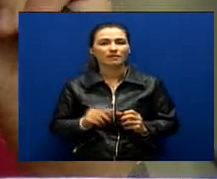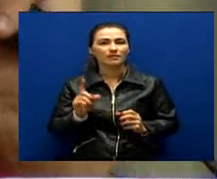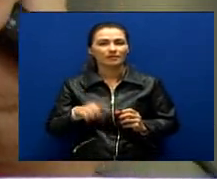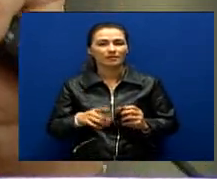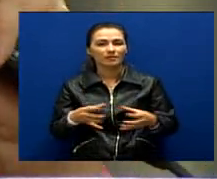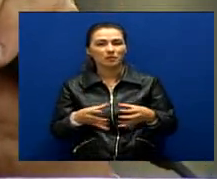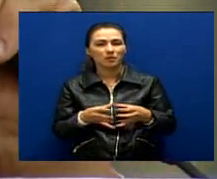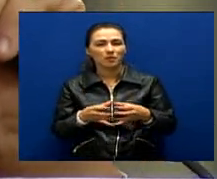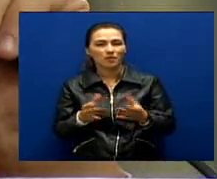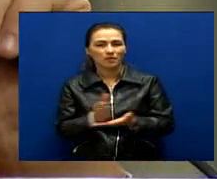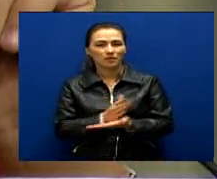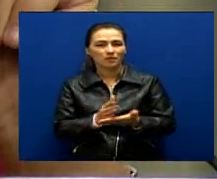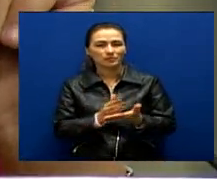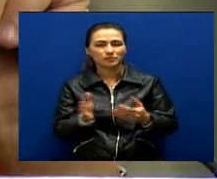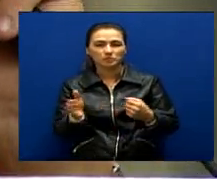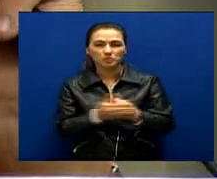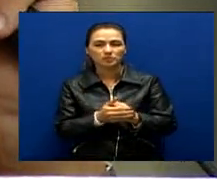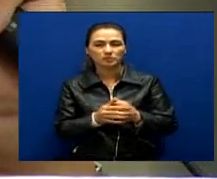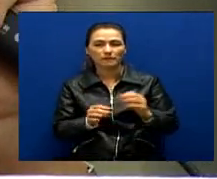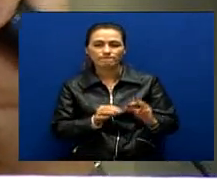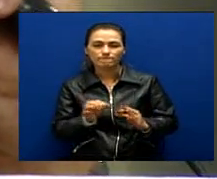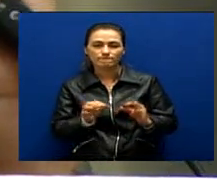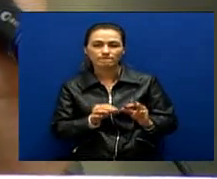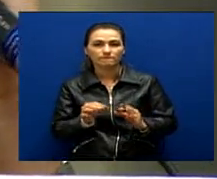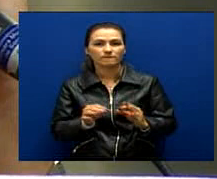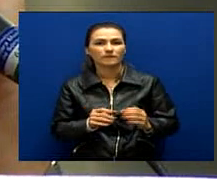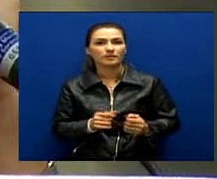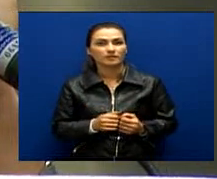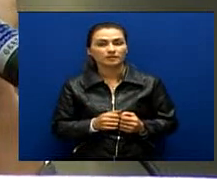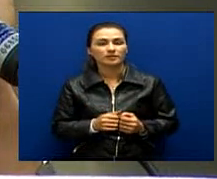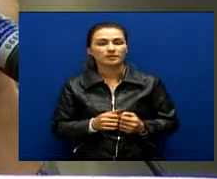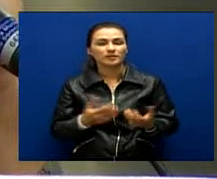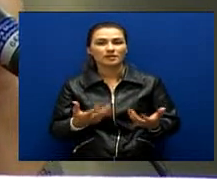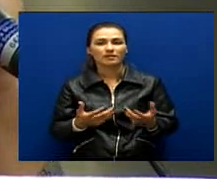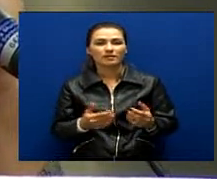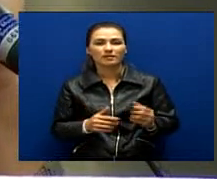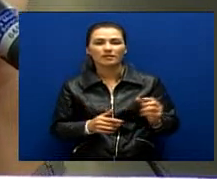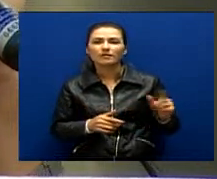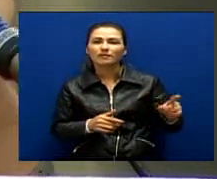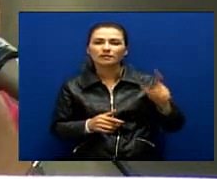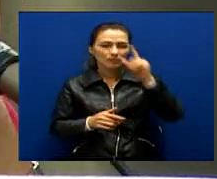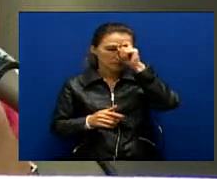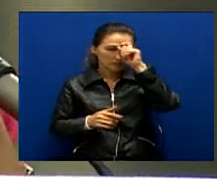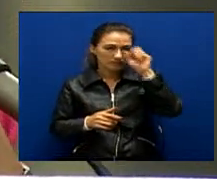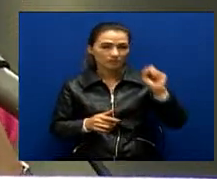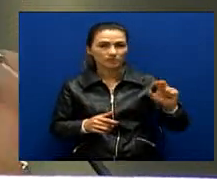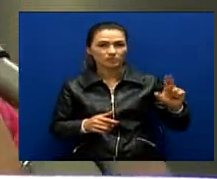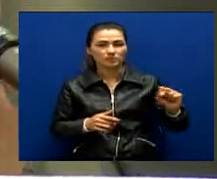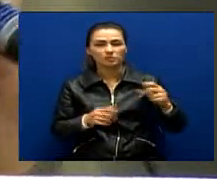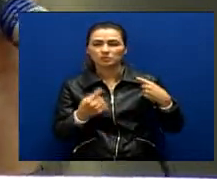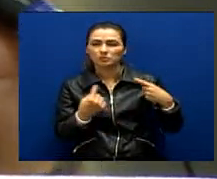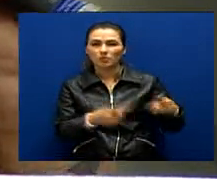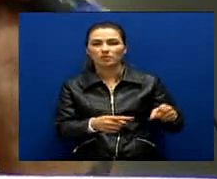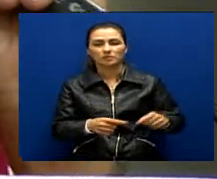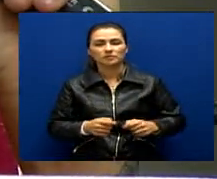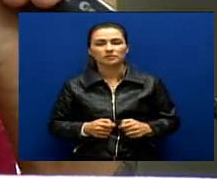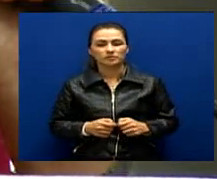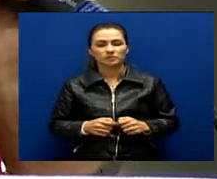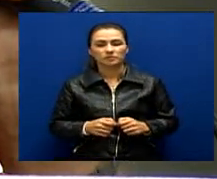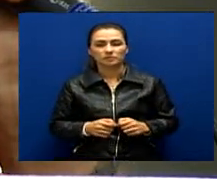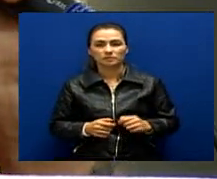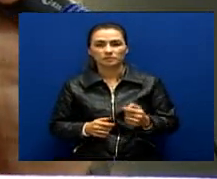pra realmente é coisa de caso pensado mesmo dizer também